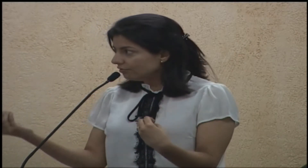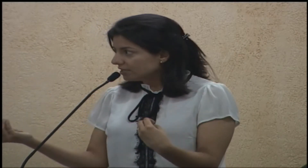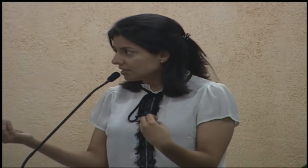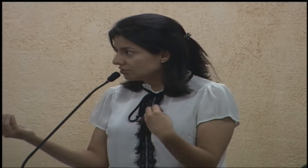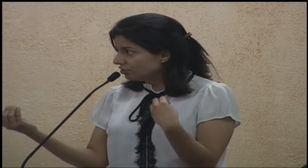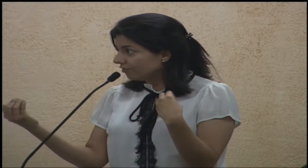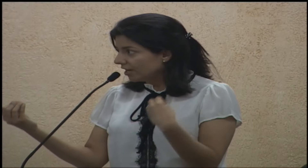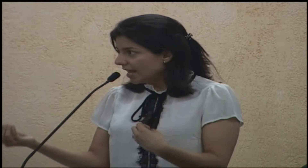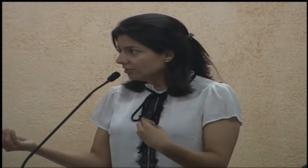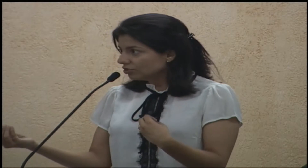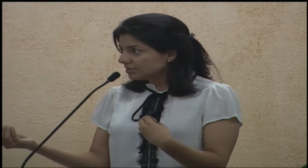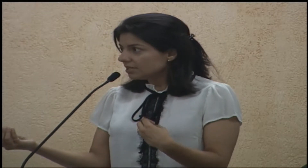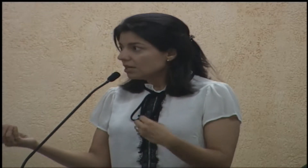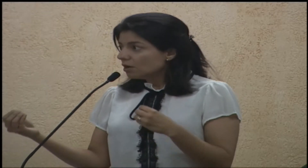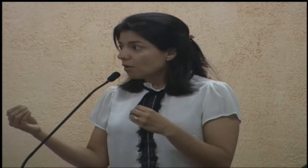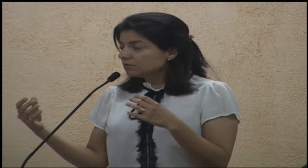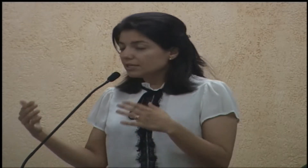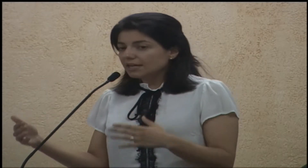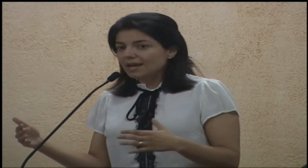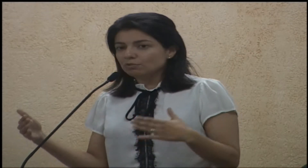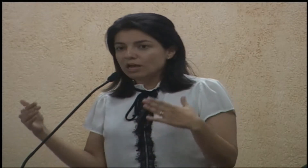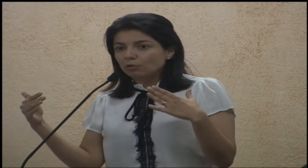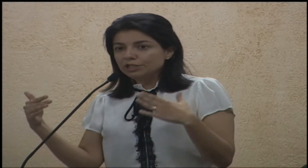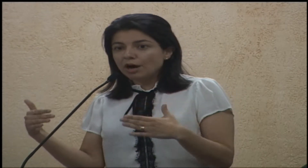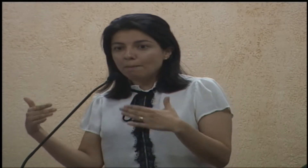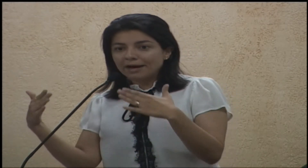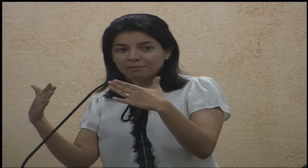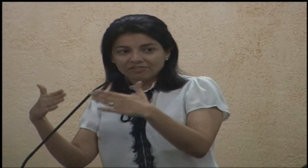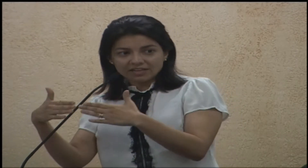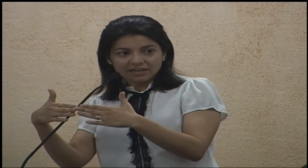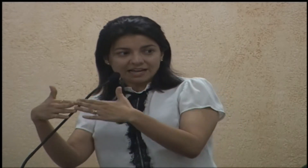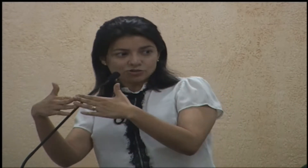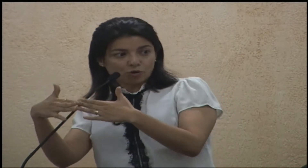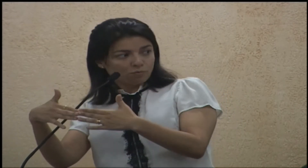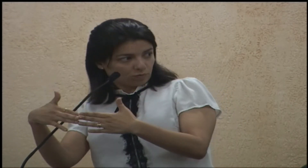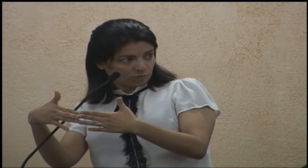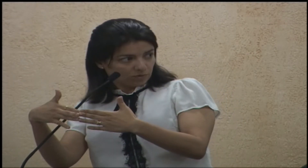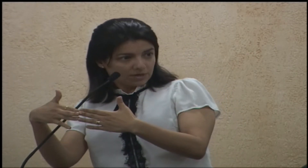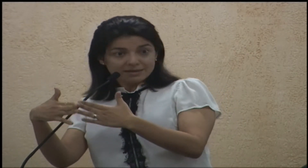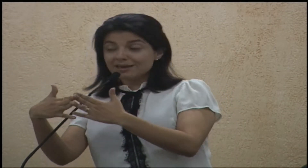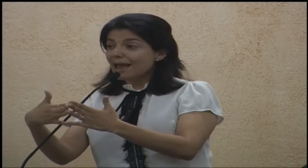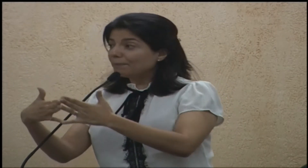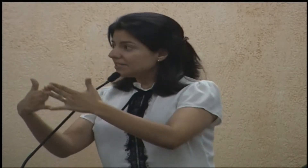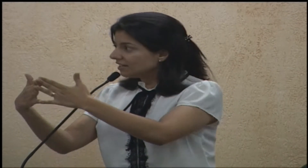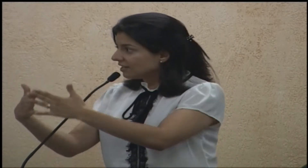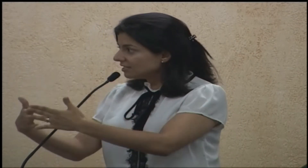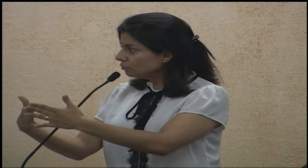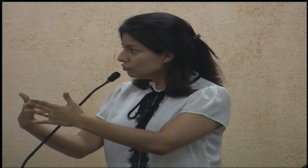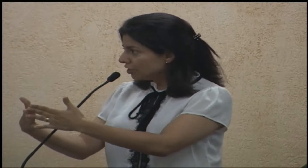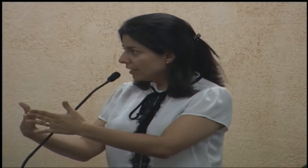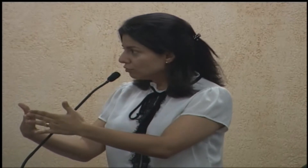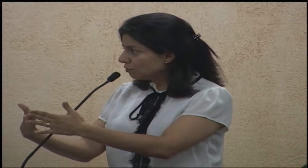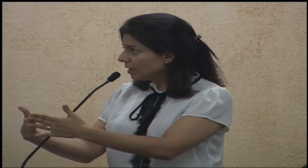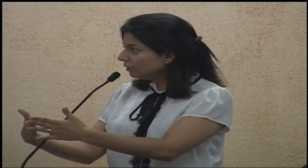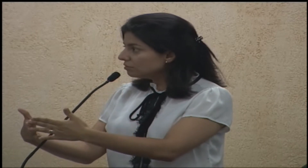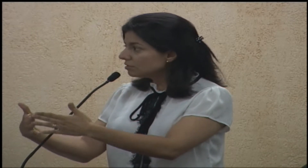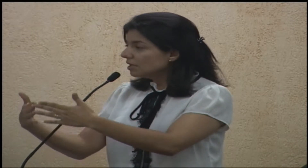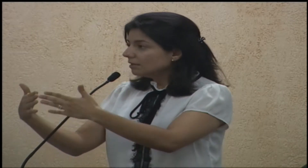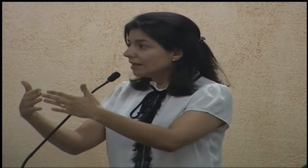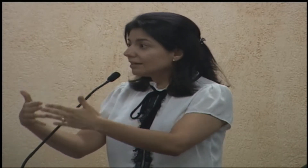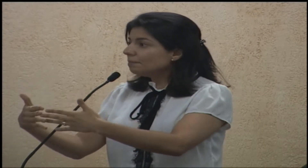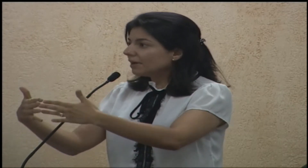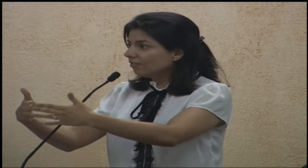pontos de vista diferentes, conseguiremos a união para uma finalidade comum, que é a preservação dos direitos